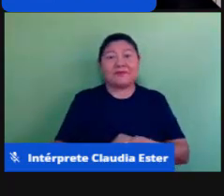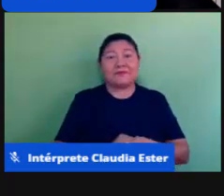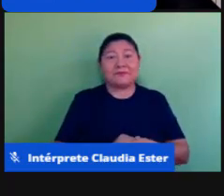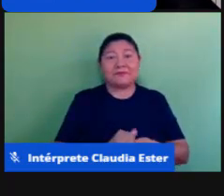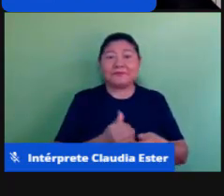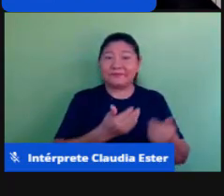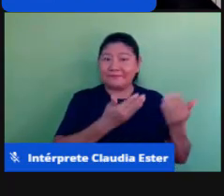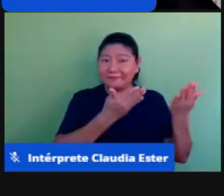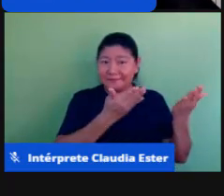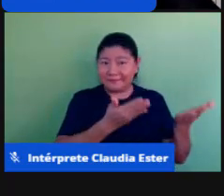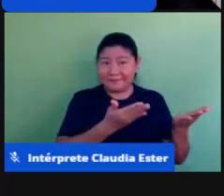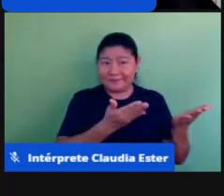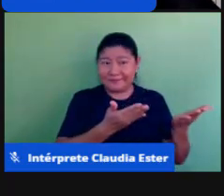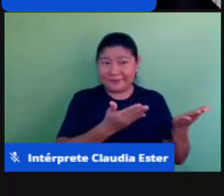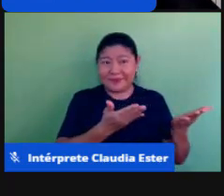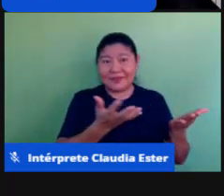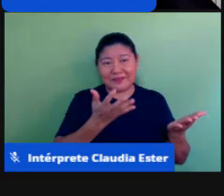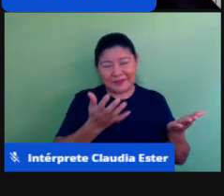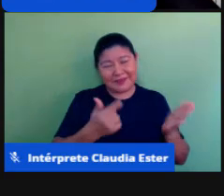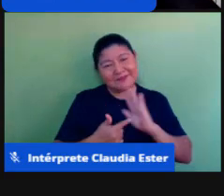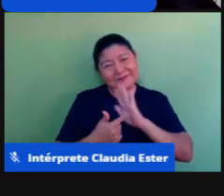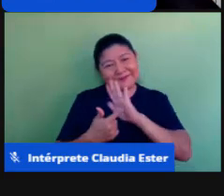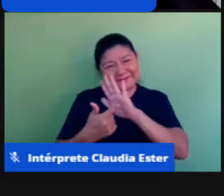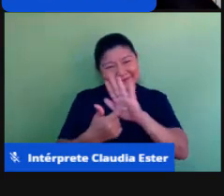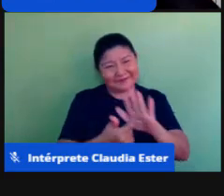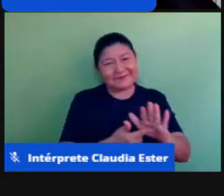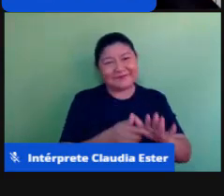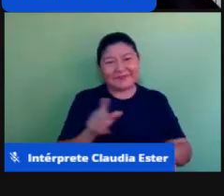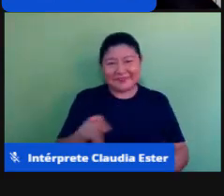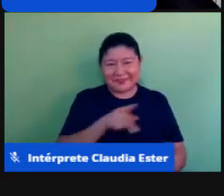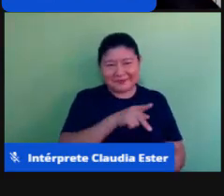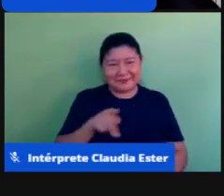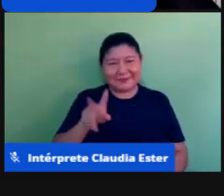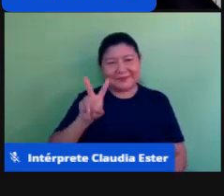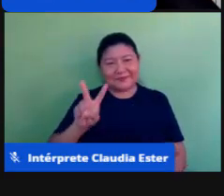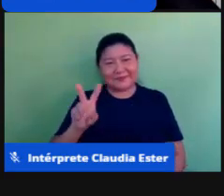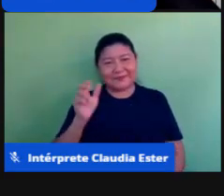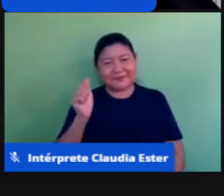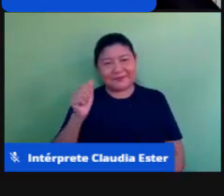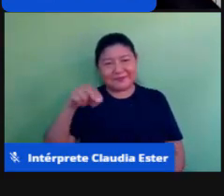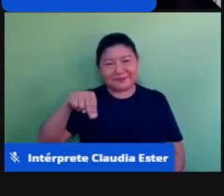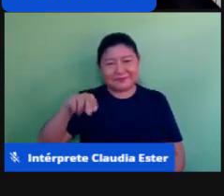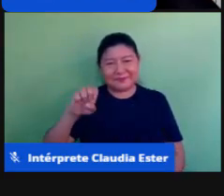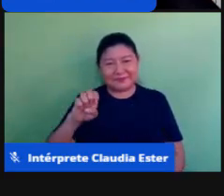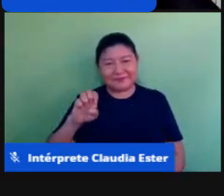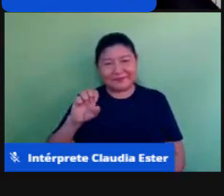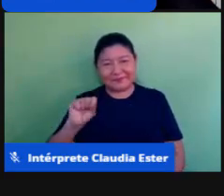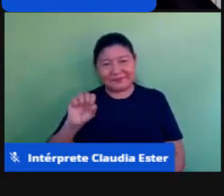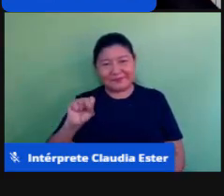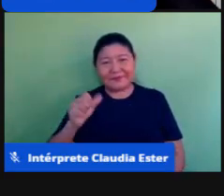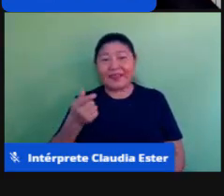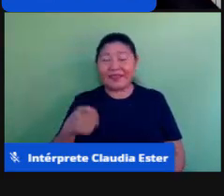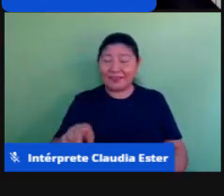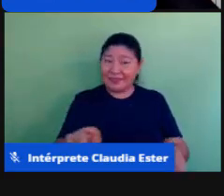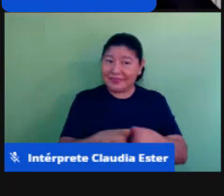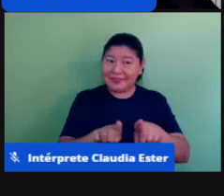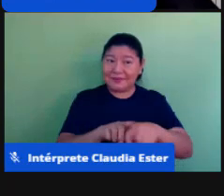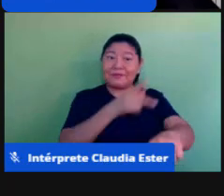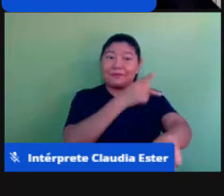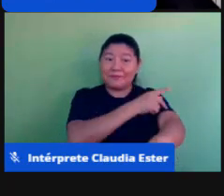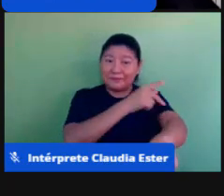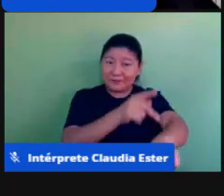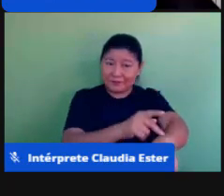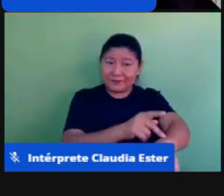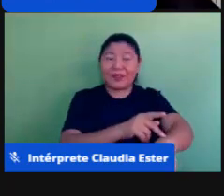E aí eu quero apresentar para você. A Vanessa, ela é pedagoga, ela está na rede já há 8